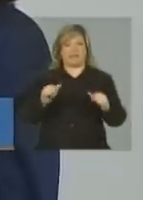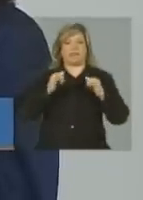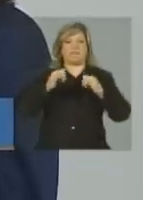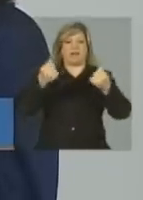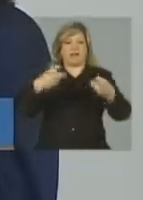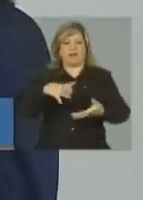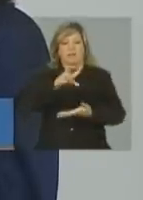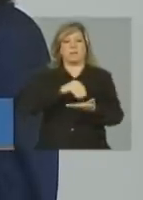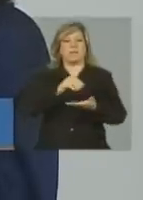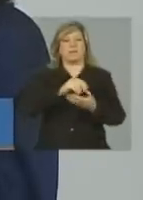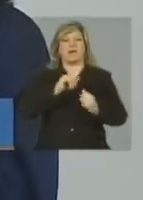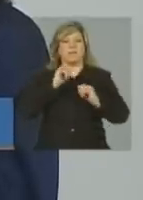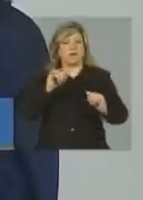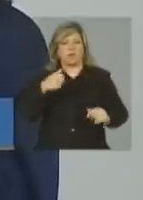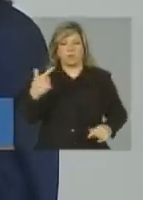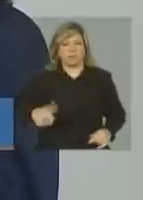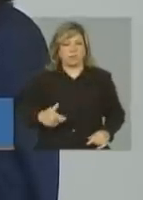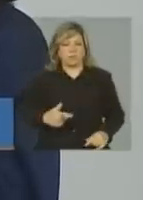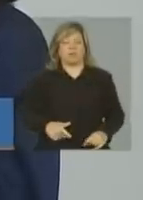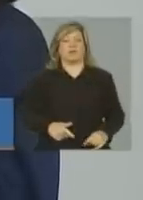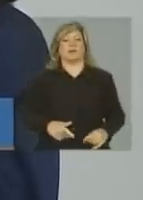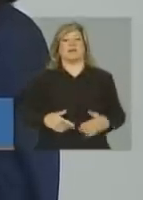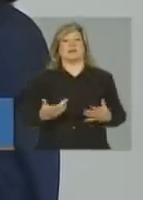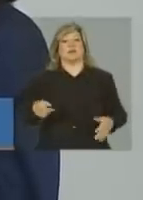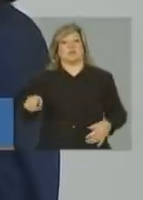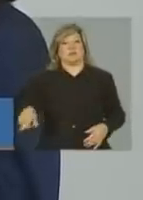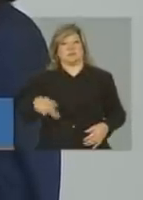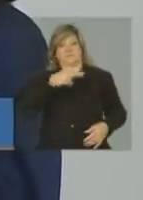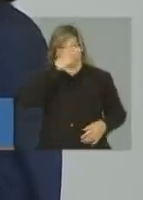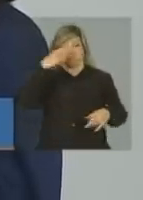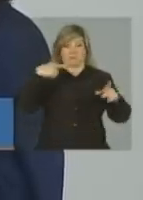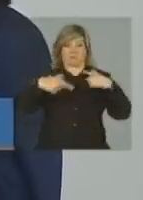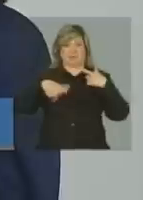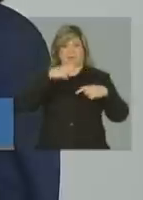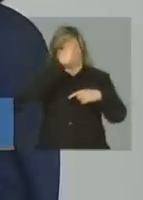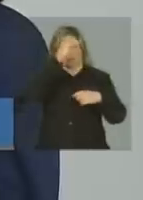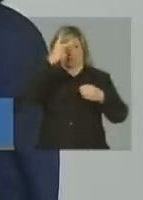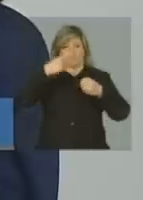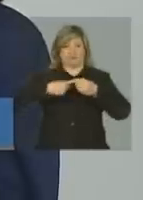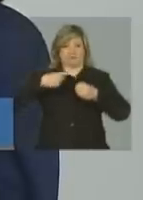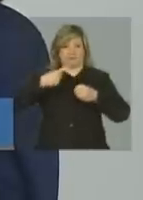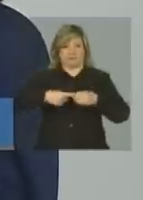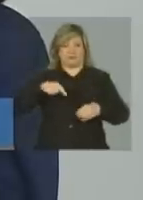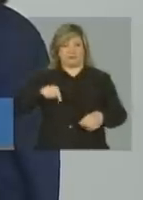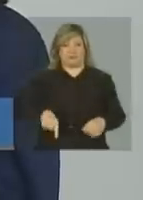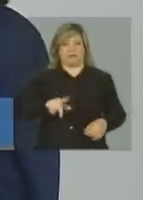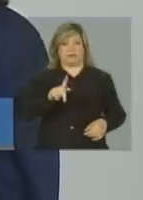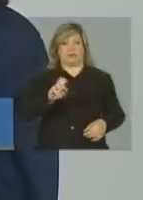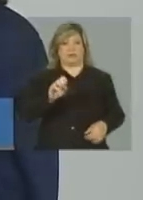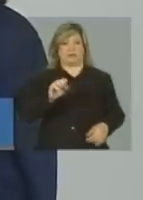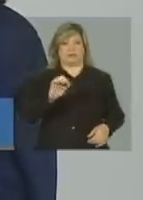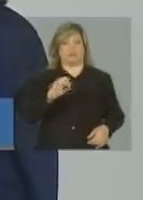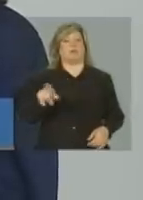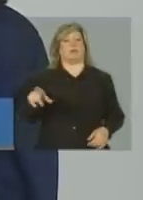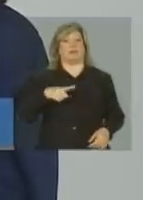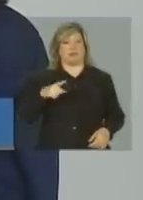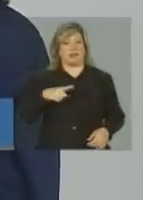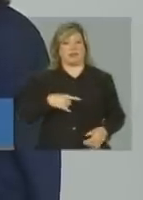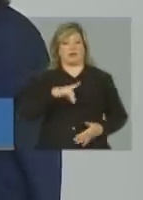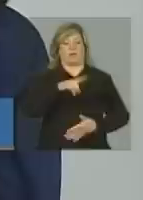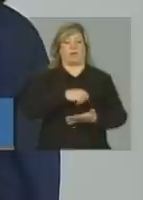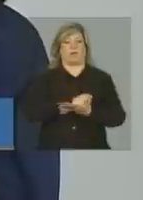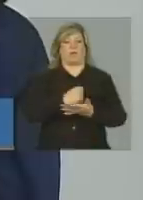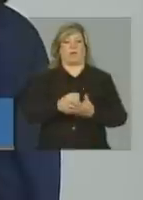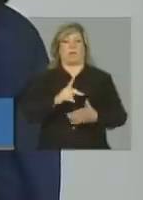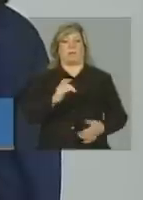informações, a gestão municipal tem como suporte a portaria 177,